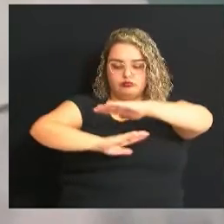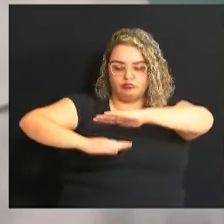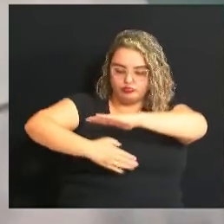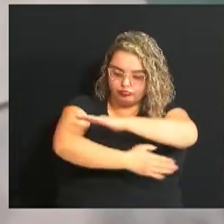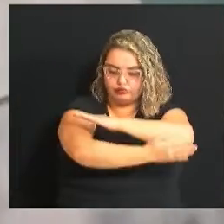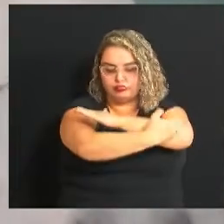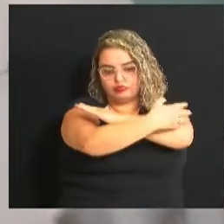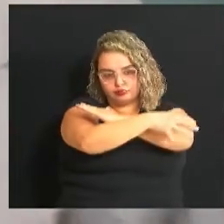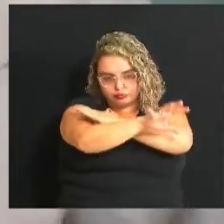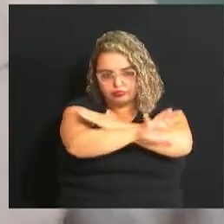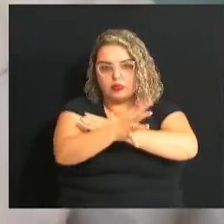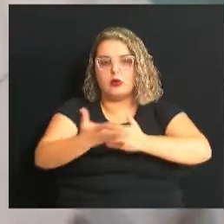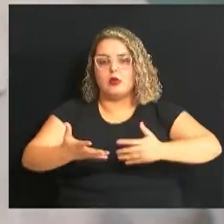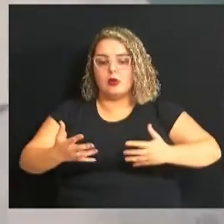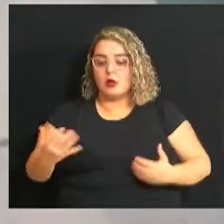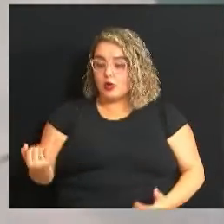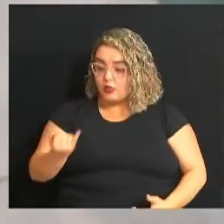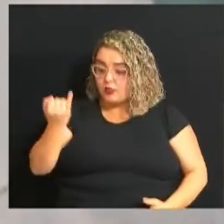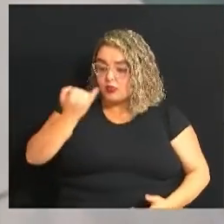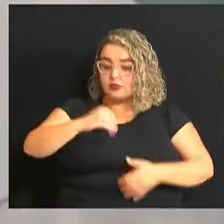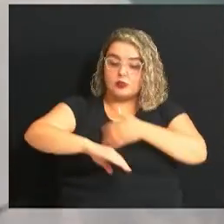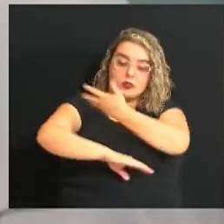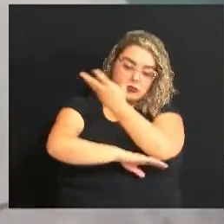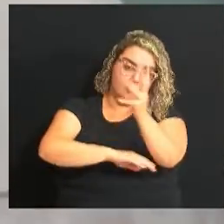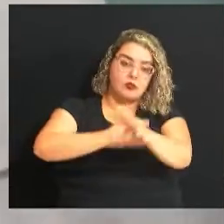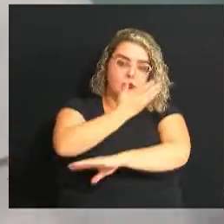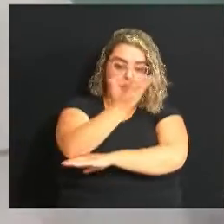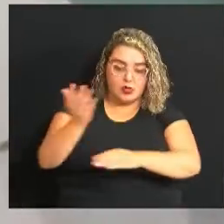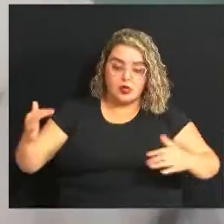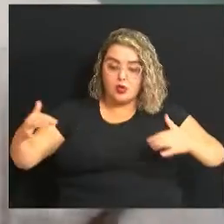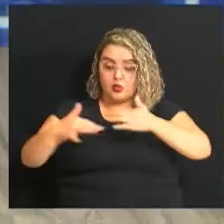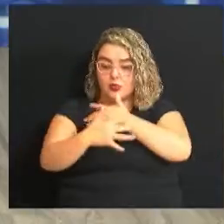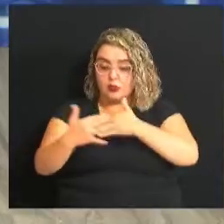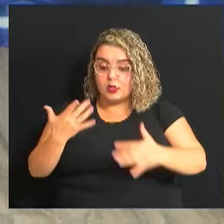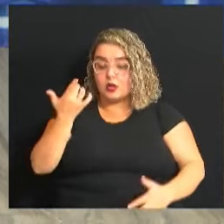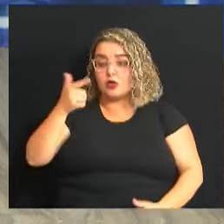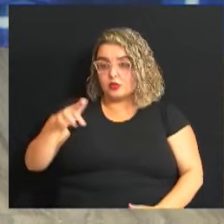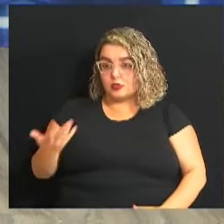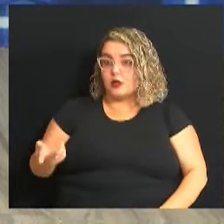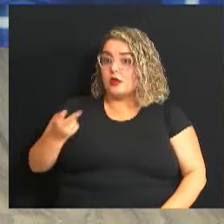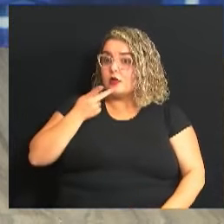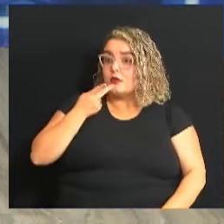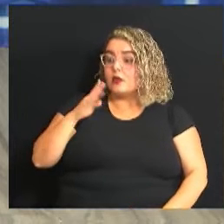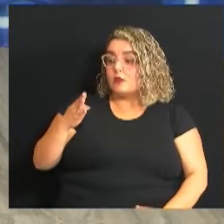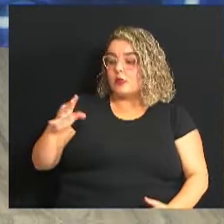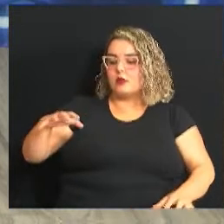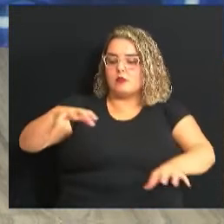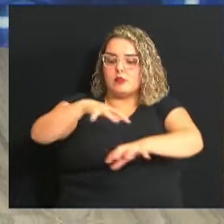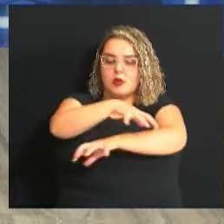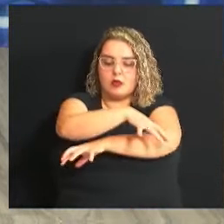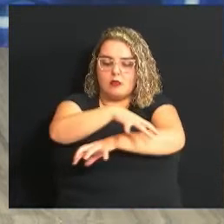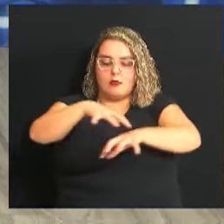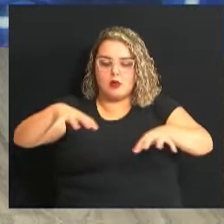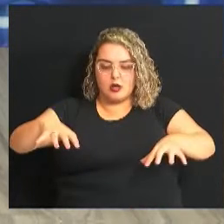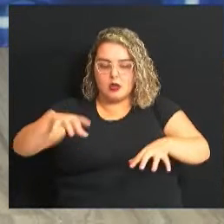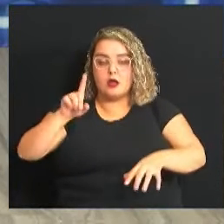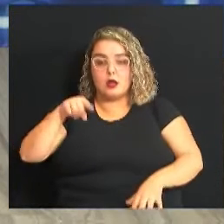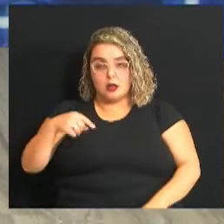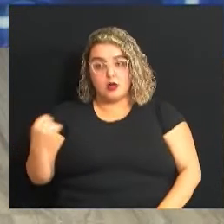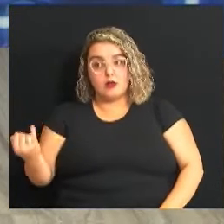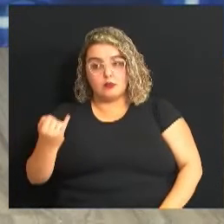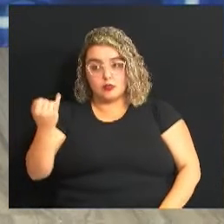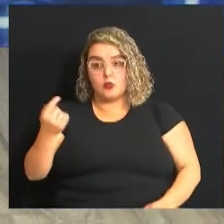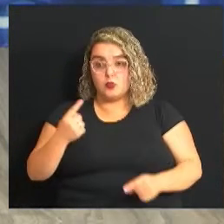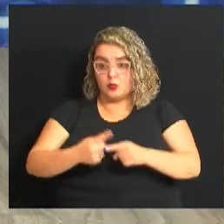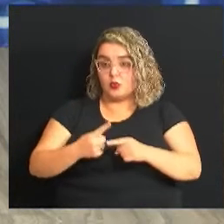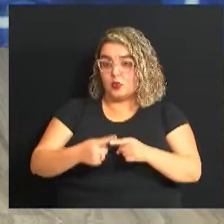que a floresta urbana continue. Eu mencionei sobre a biodiversidade, Eliane, esse é um ponto muito importante, né? Porque hoje o que a